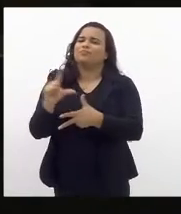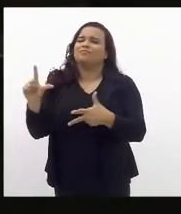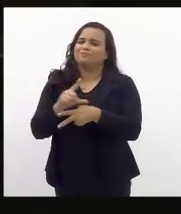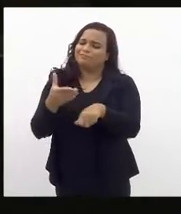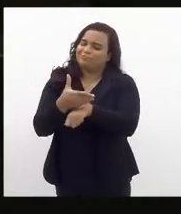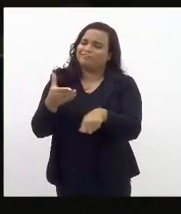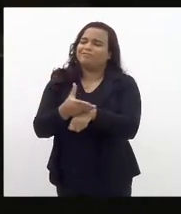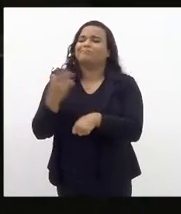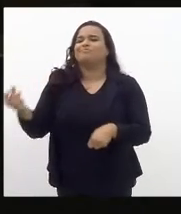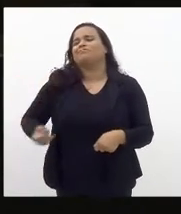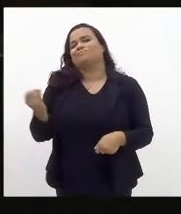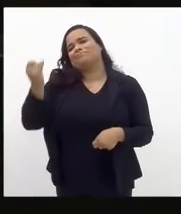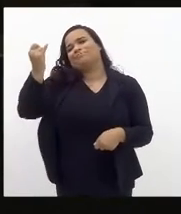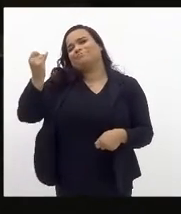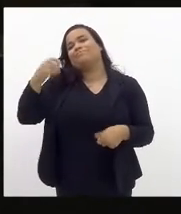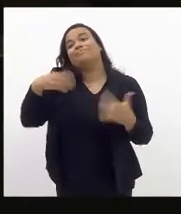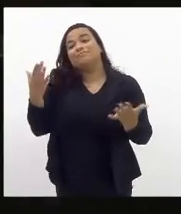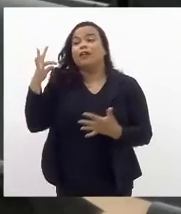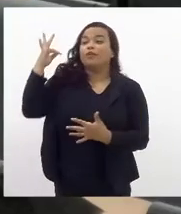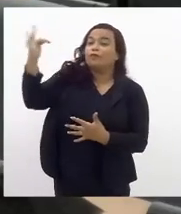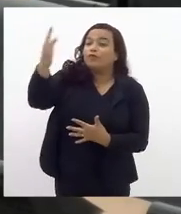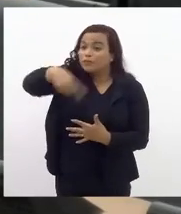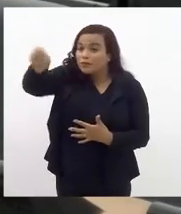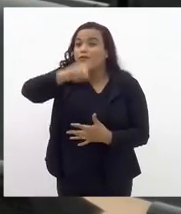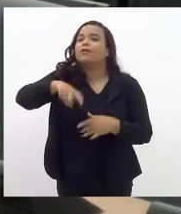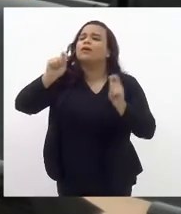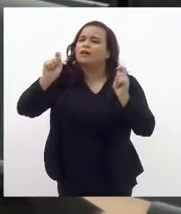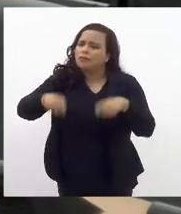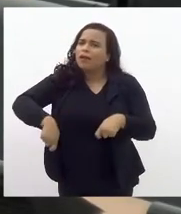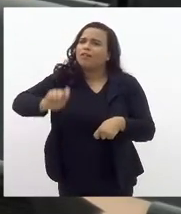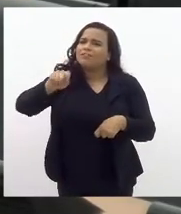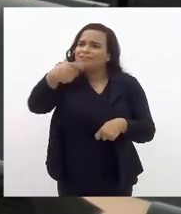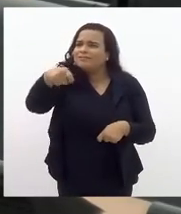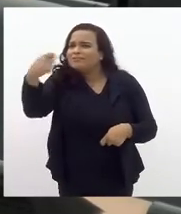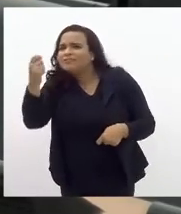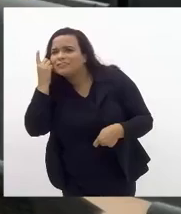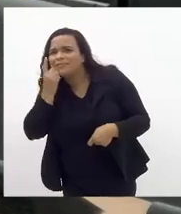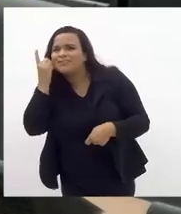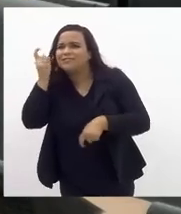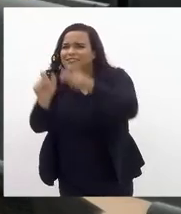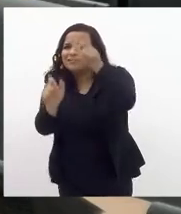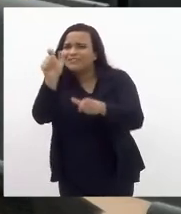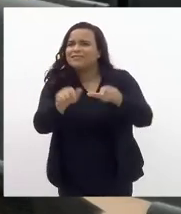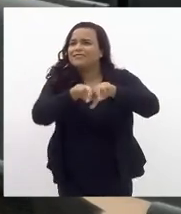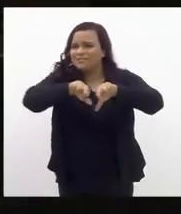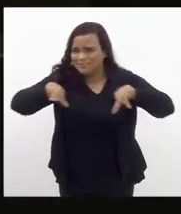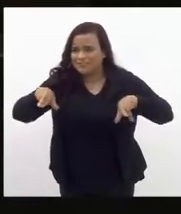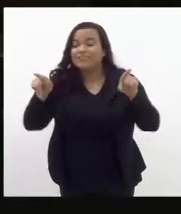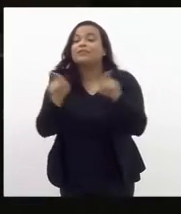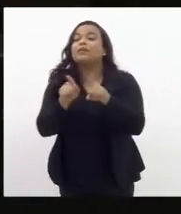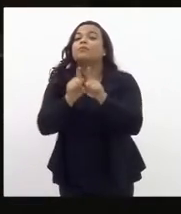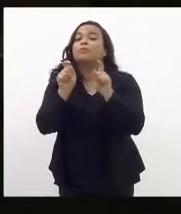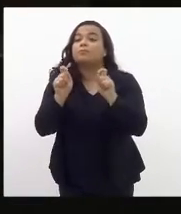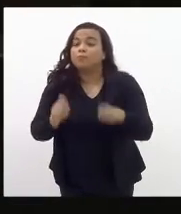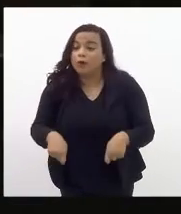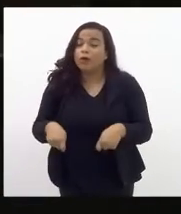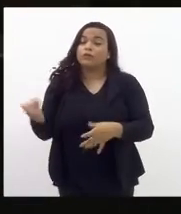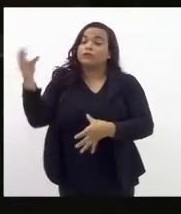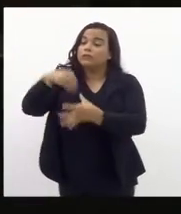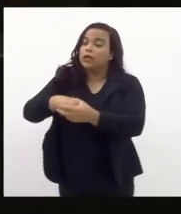que amanhã ou depois vocês possam ser deputados e deputadas, que possam, a partir da ciência